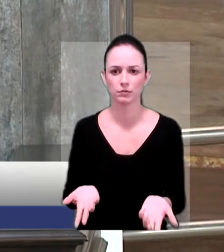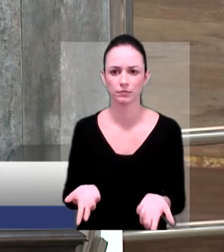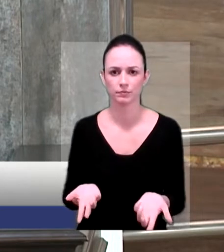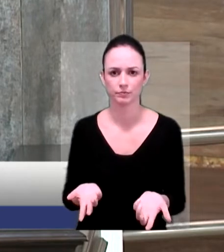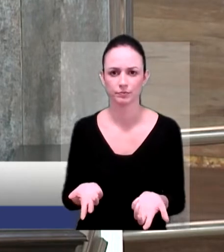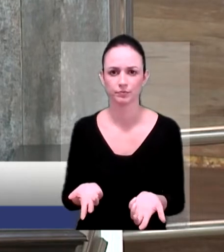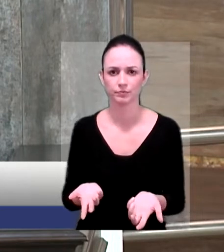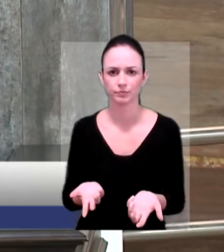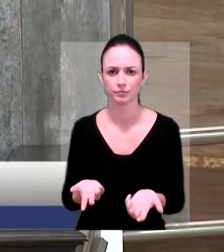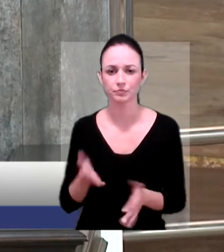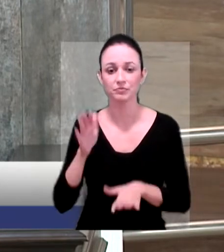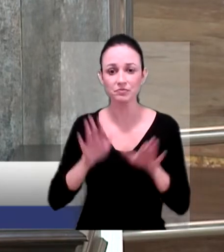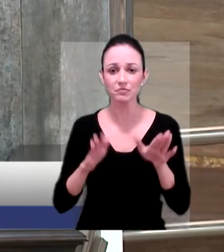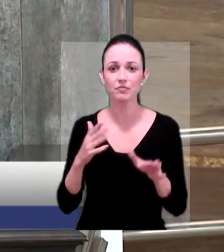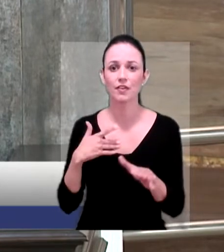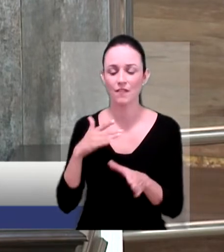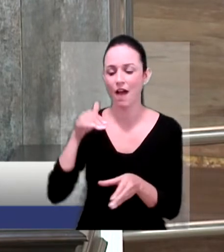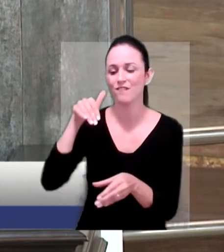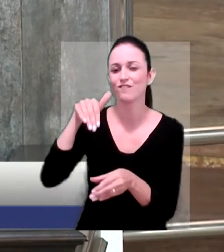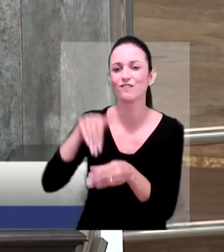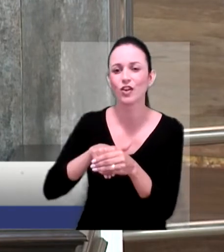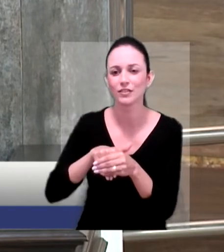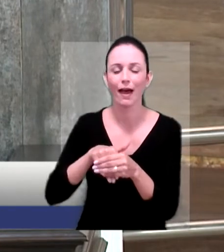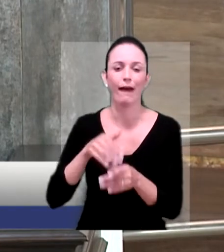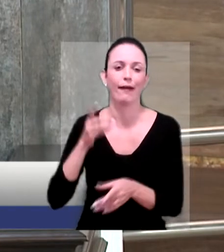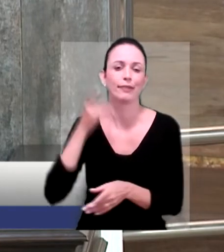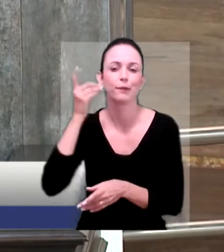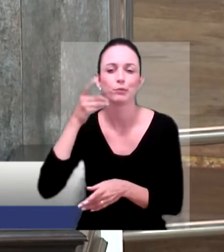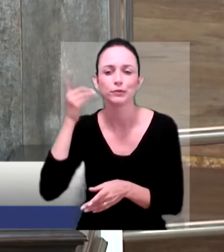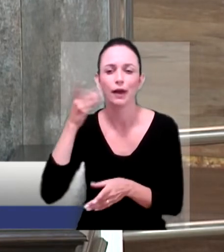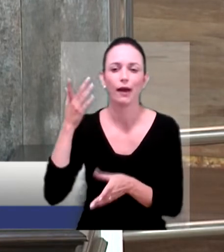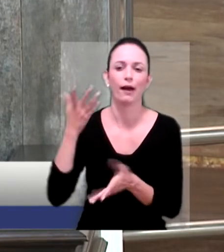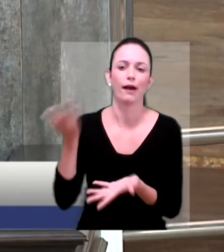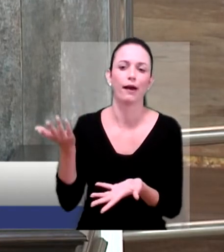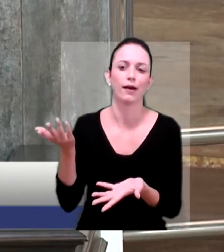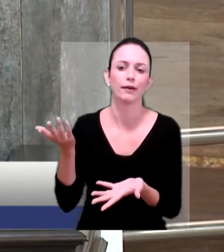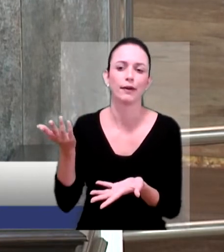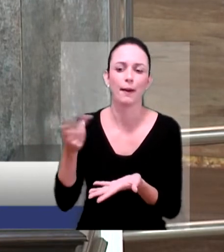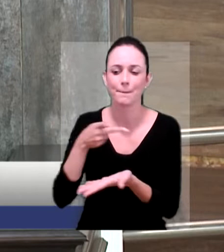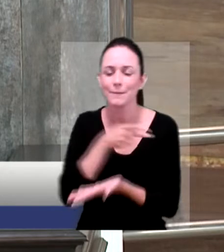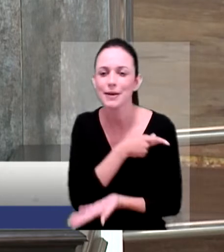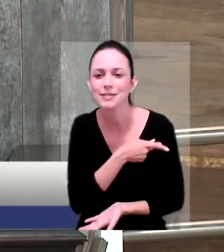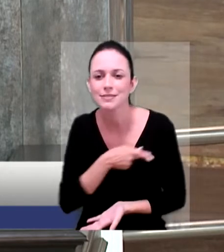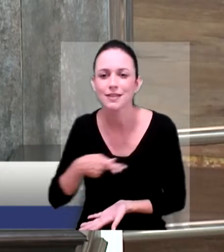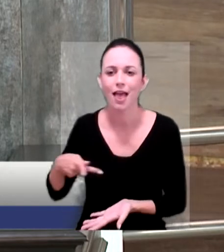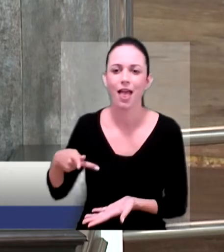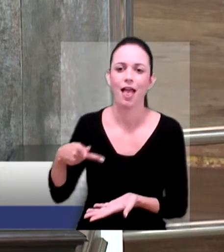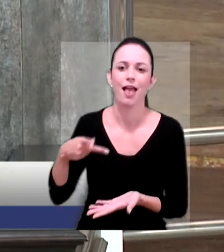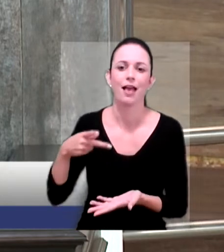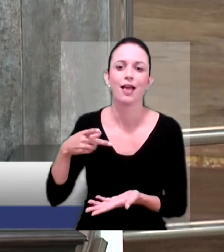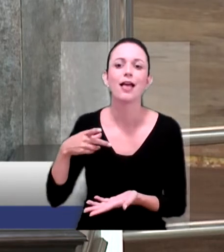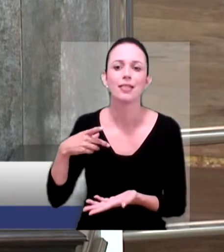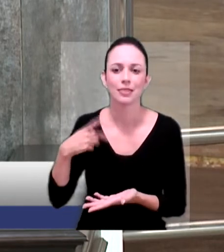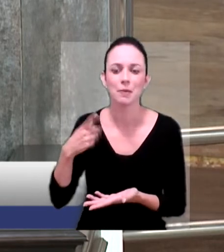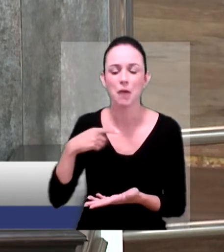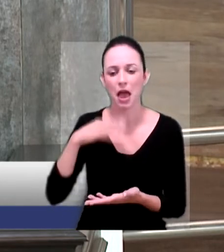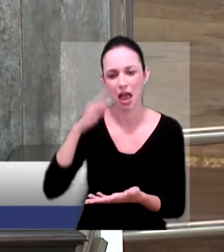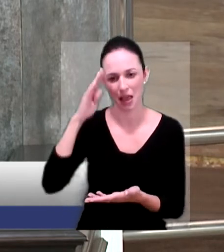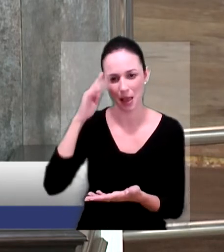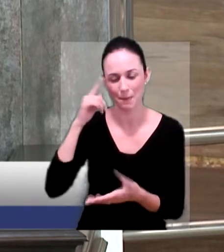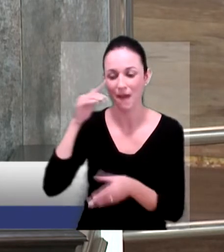urnas escolher deputado, presidente, vereador, prefeito, a gente confia que ele vota e depois se engana. Isso já aconteceu